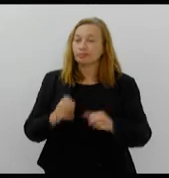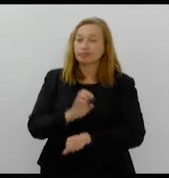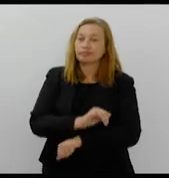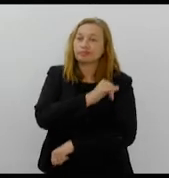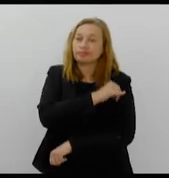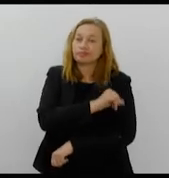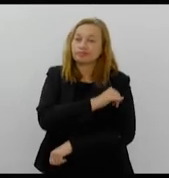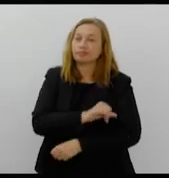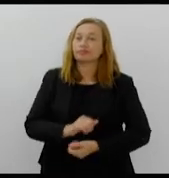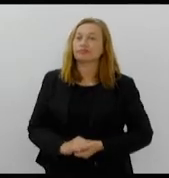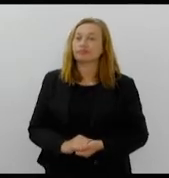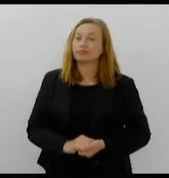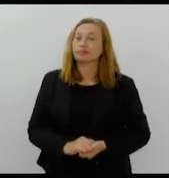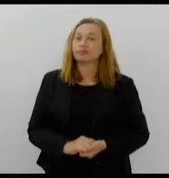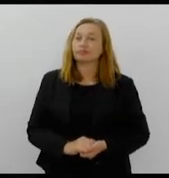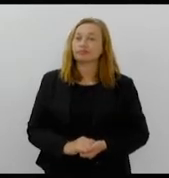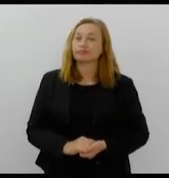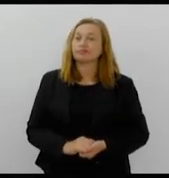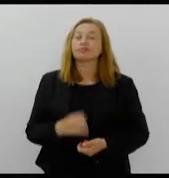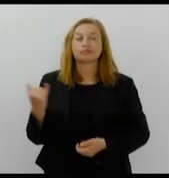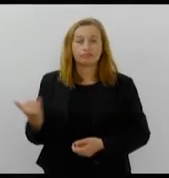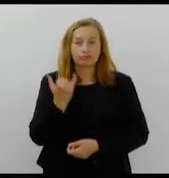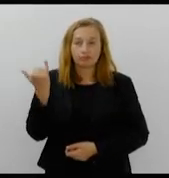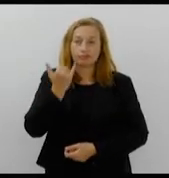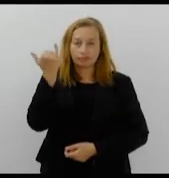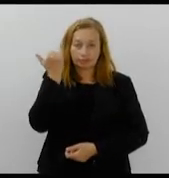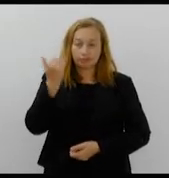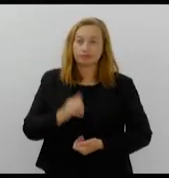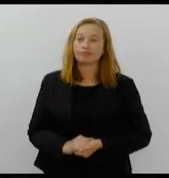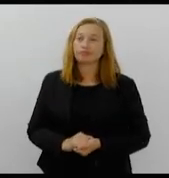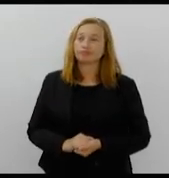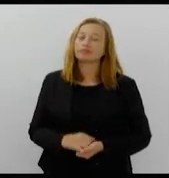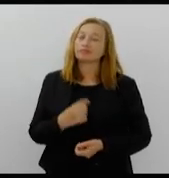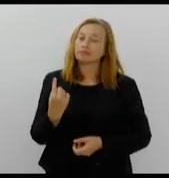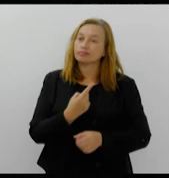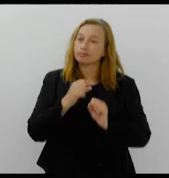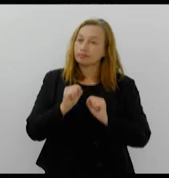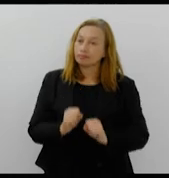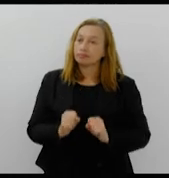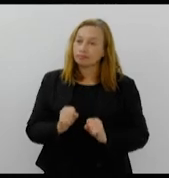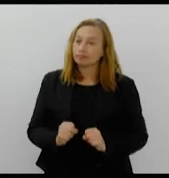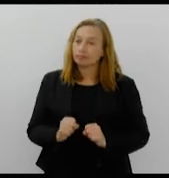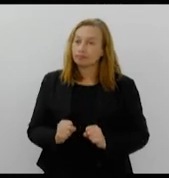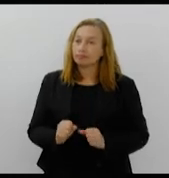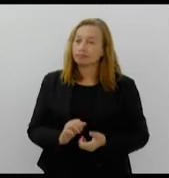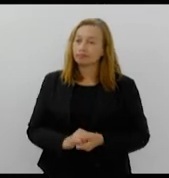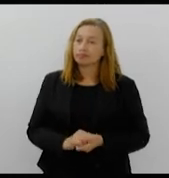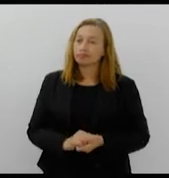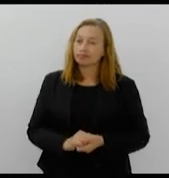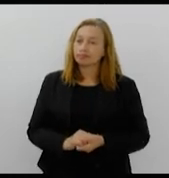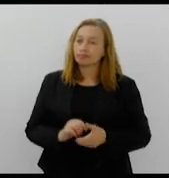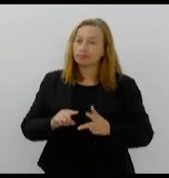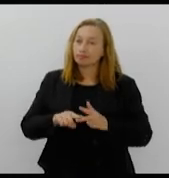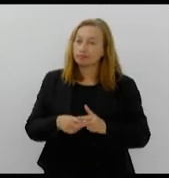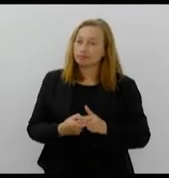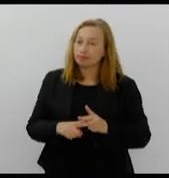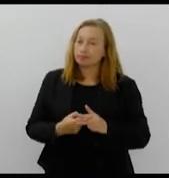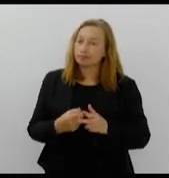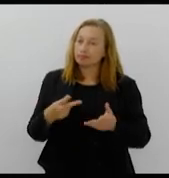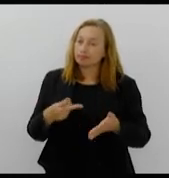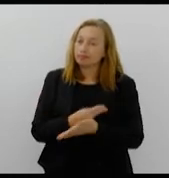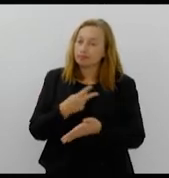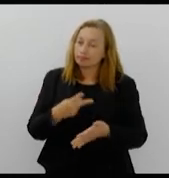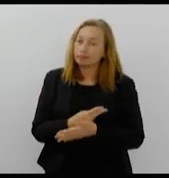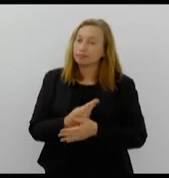Estado do Rio de Janeiro. É importante para que a gente possa reparar esse dano que